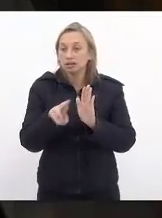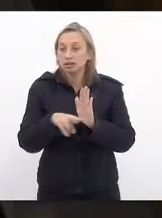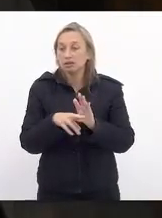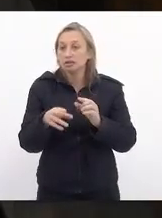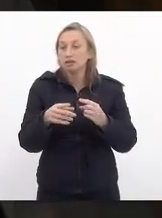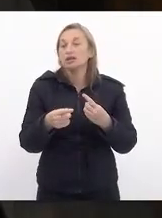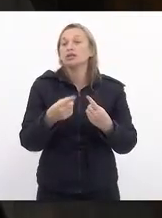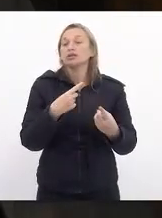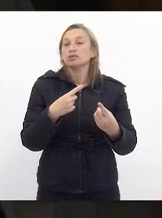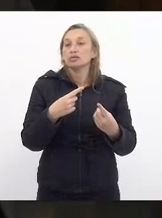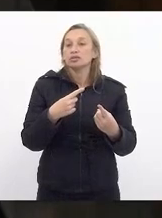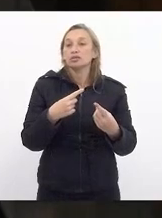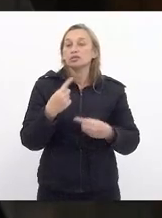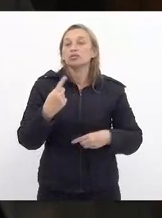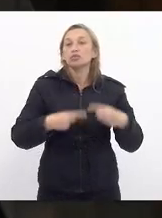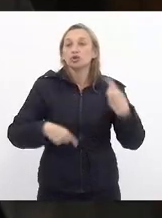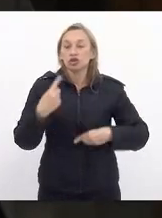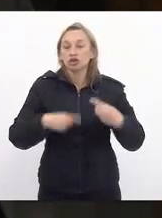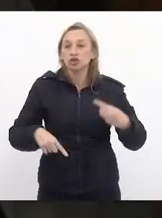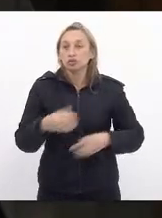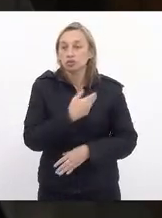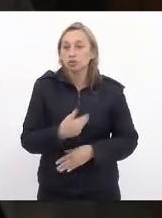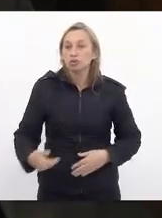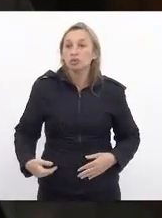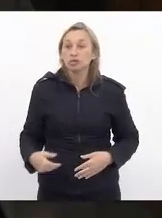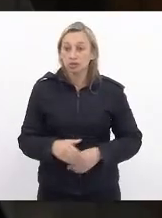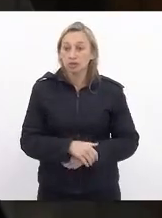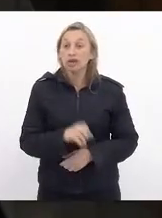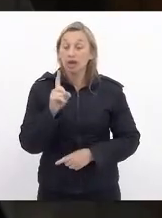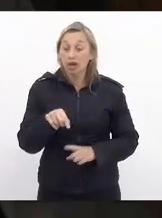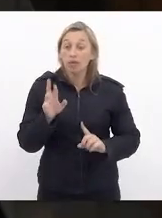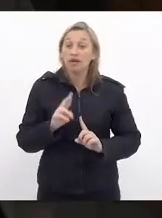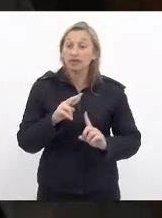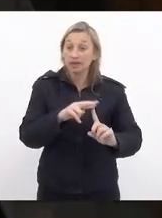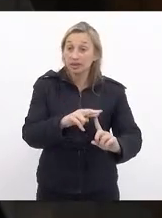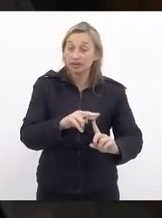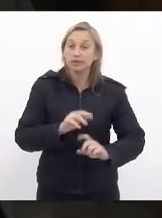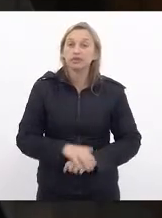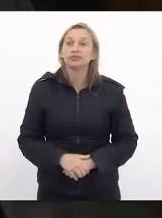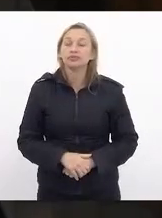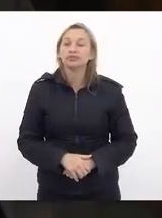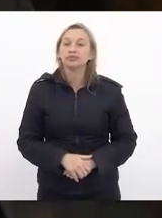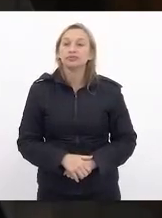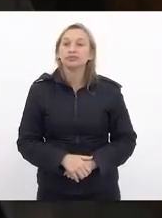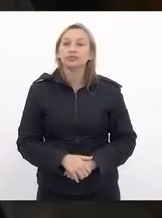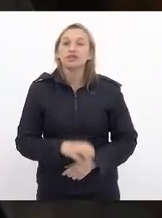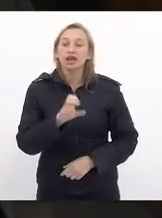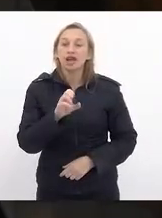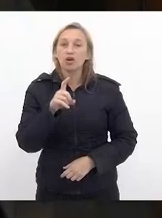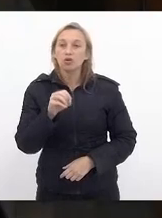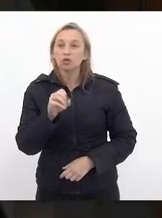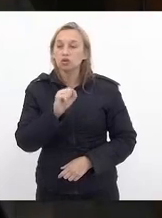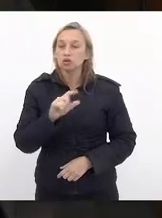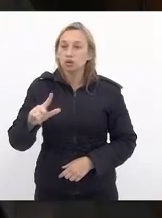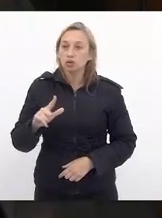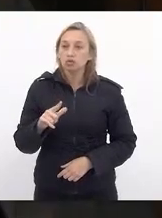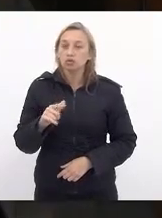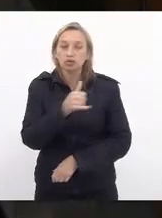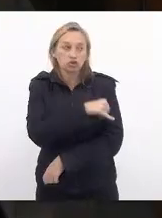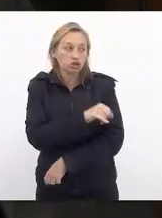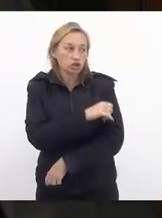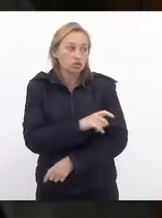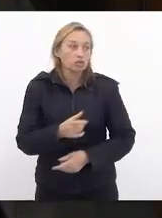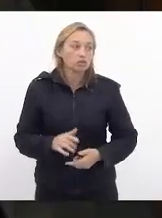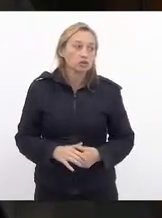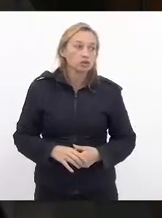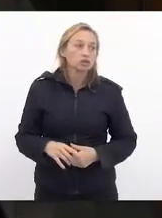de economia solidária uma todas as guerras ele é uma referência ele é a equação no Rio de Janeiro deve